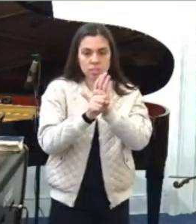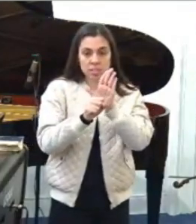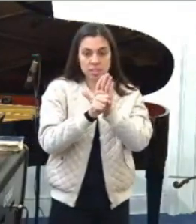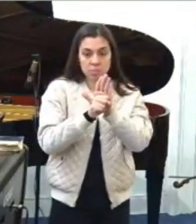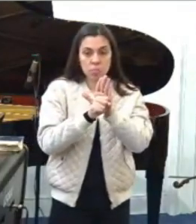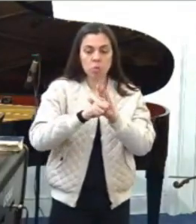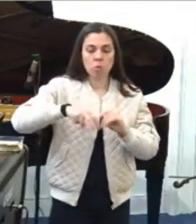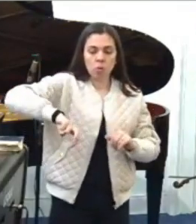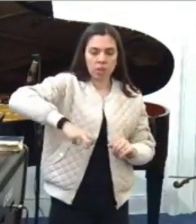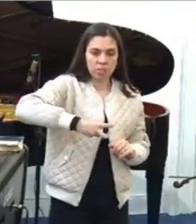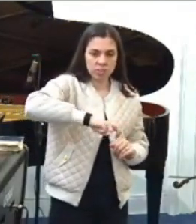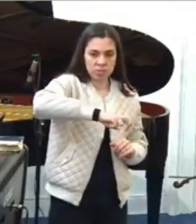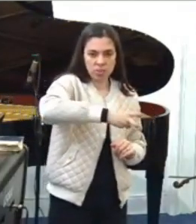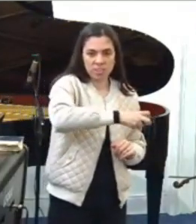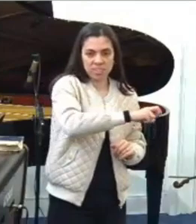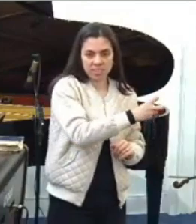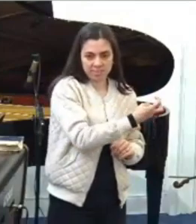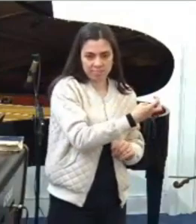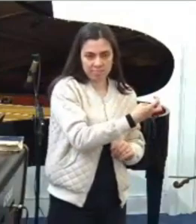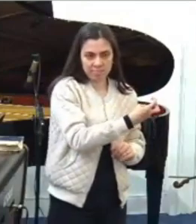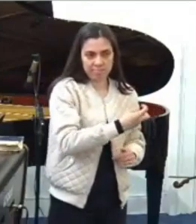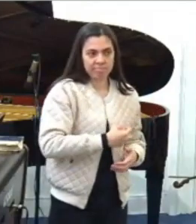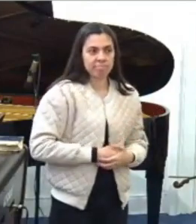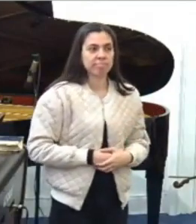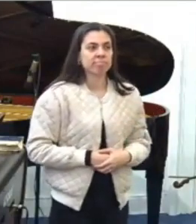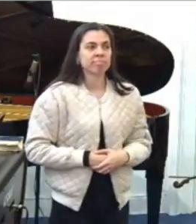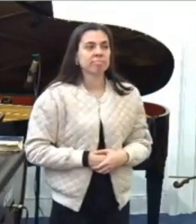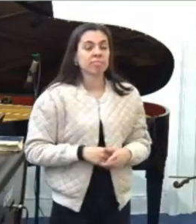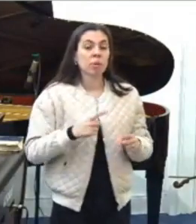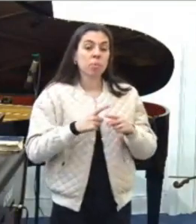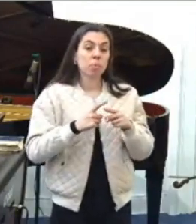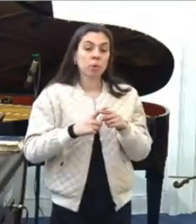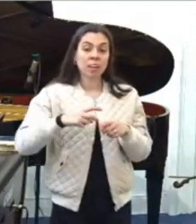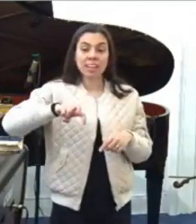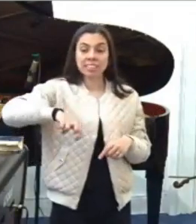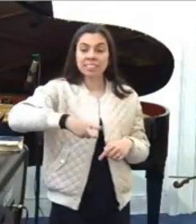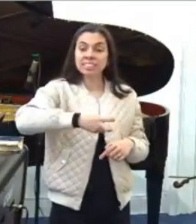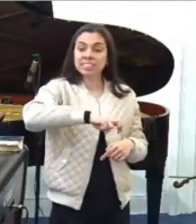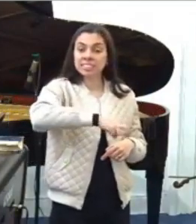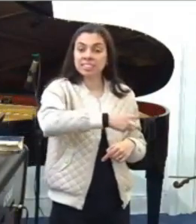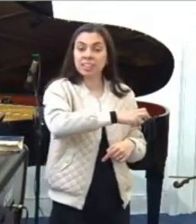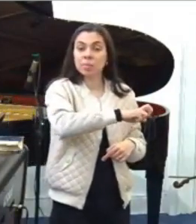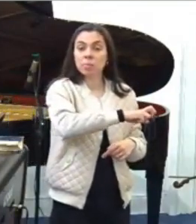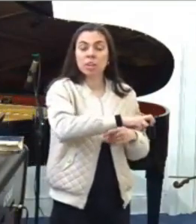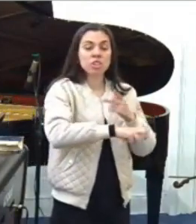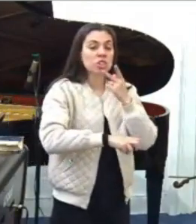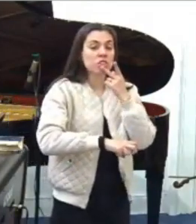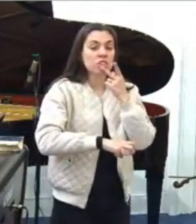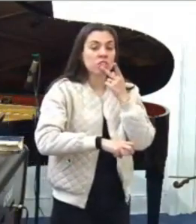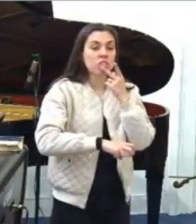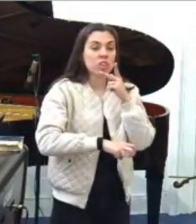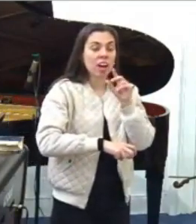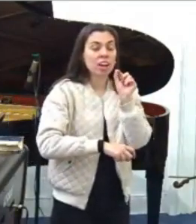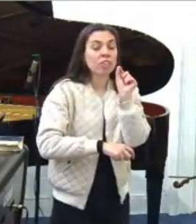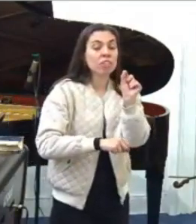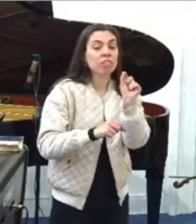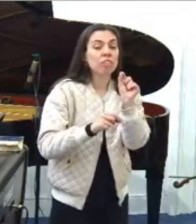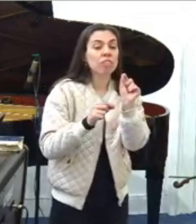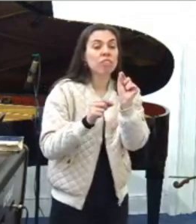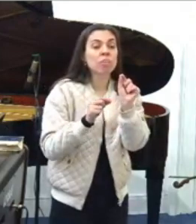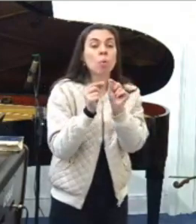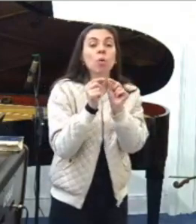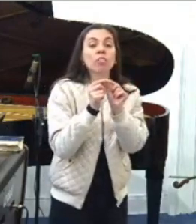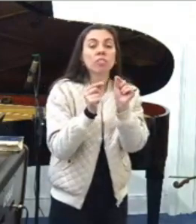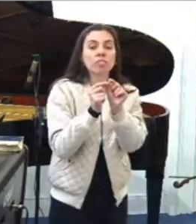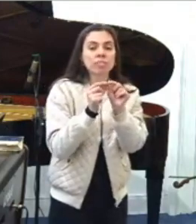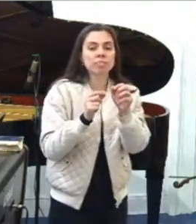3:15, lá em Gênesis capítulo 3, adentra uma serpente dentro do jardim do Éden que utiliza o quê? De engano para afastar